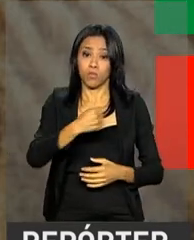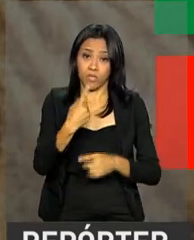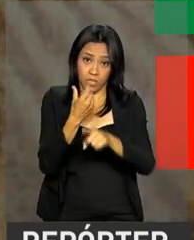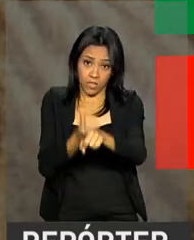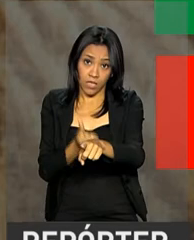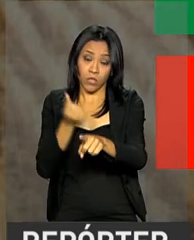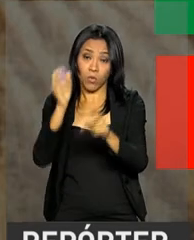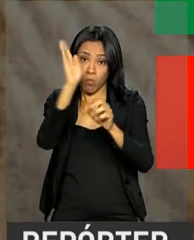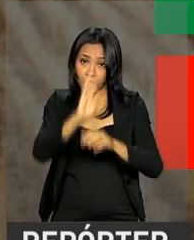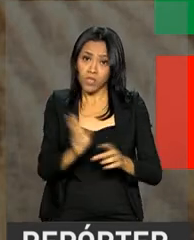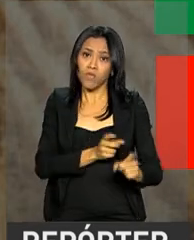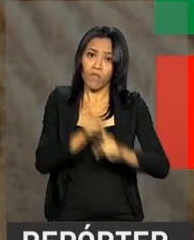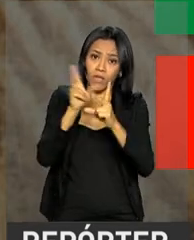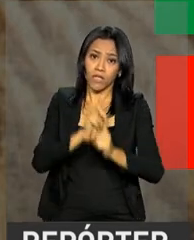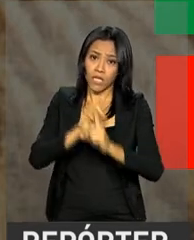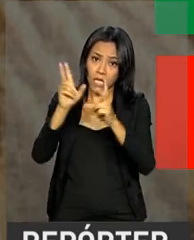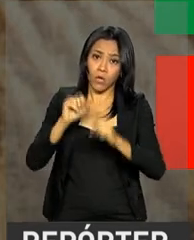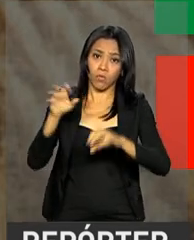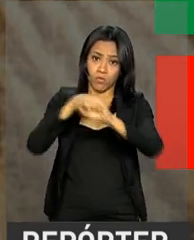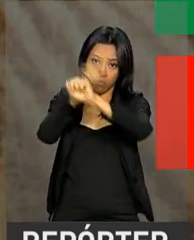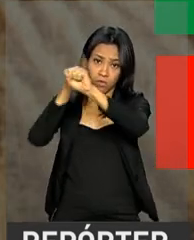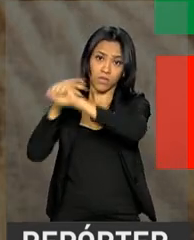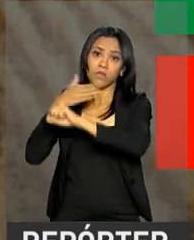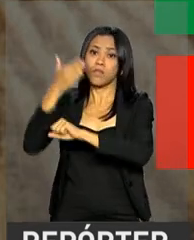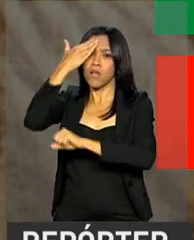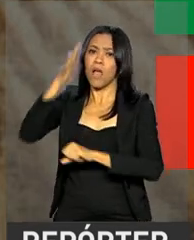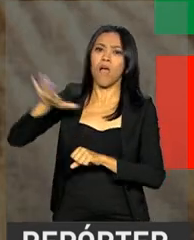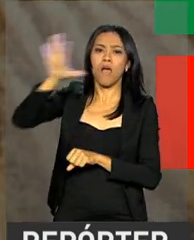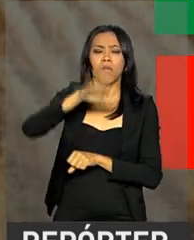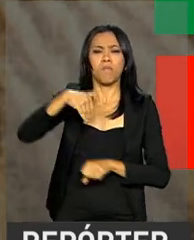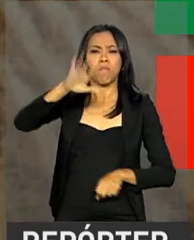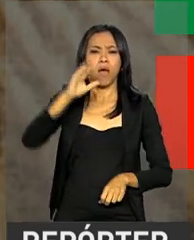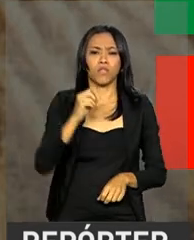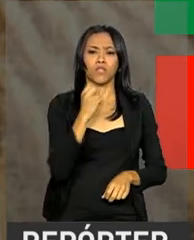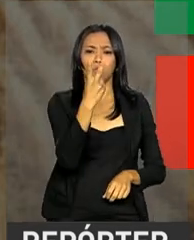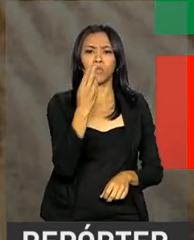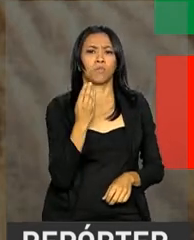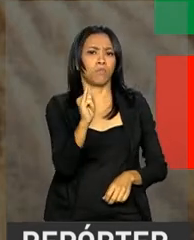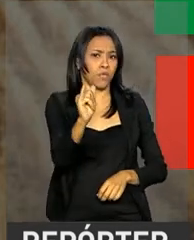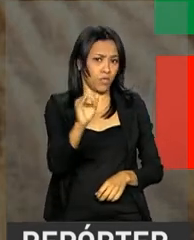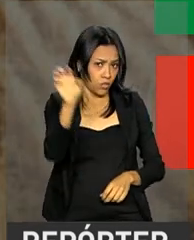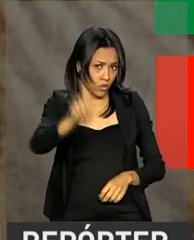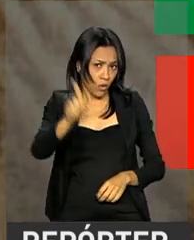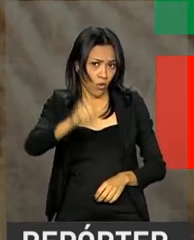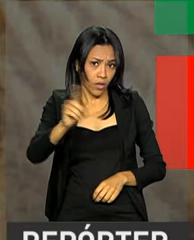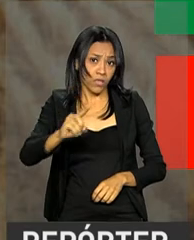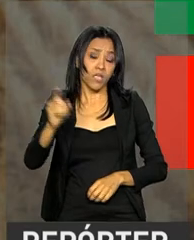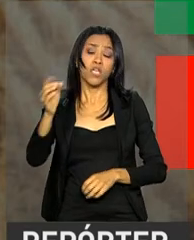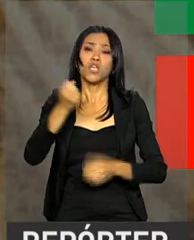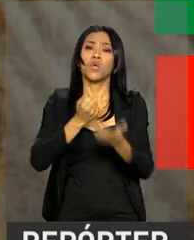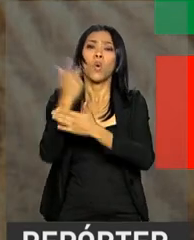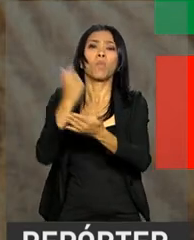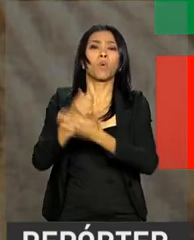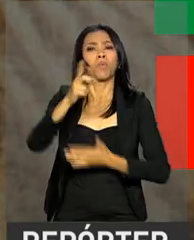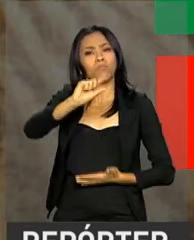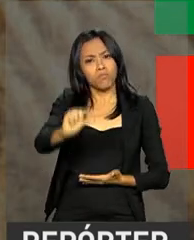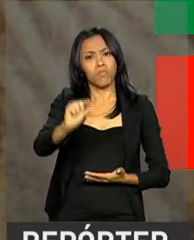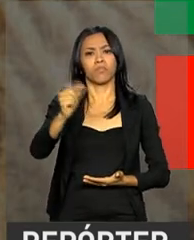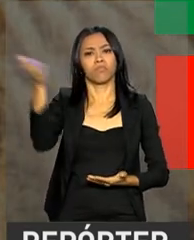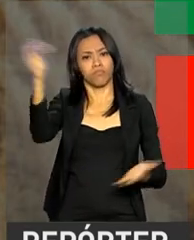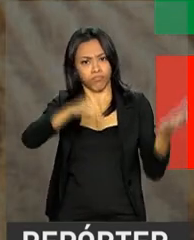exportou para os emirados árabes unidos mais de 2 bilhões de dólares e importou menos de 400 milhões de dólares